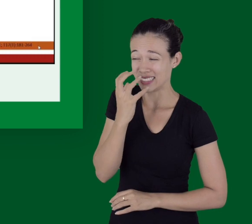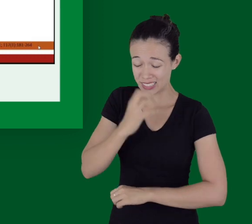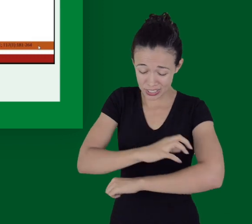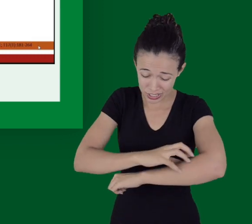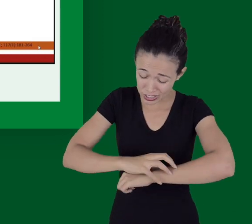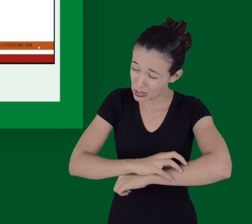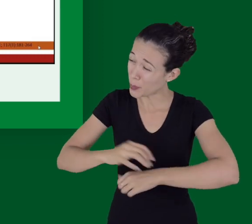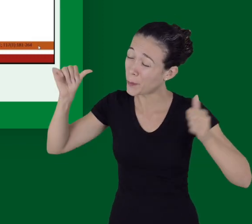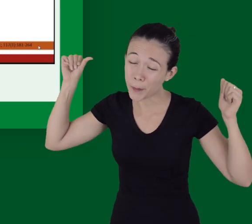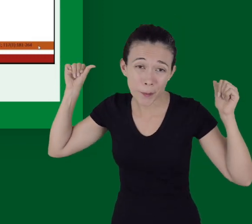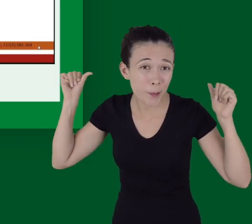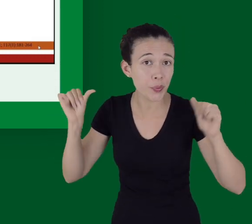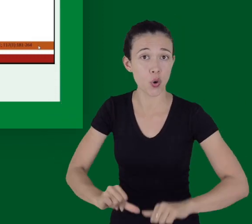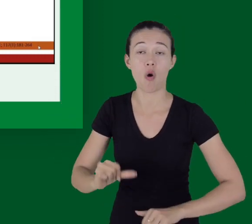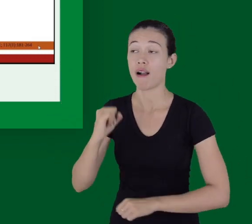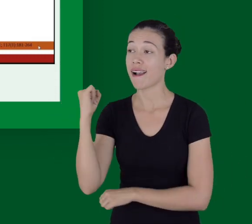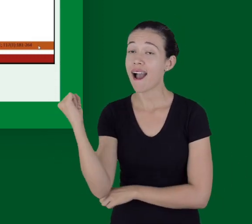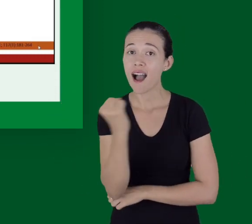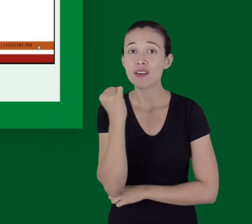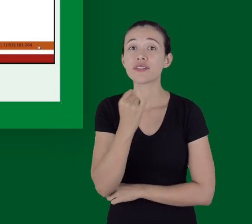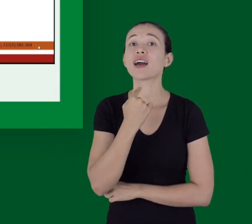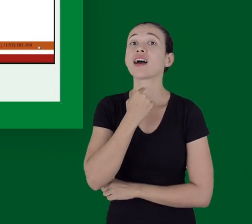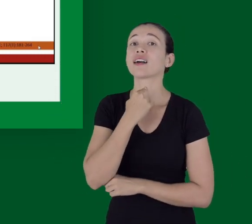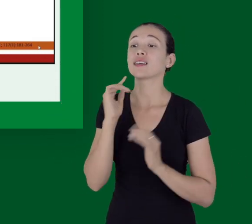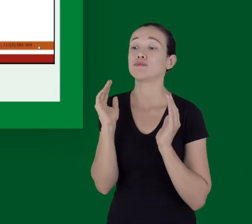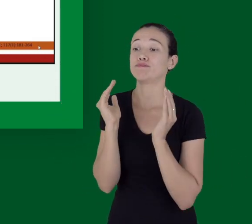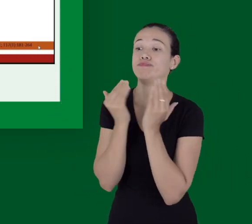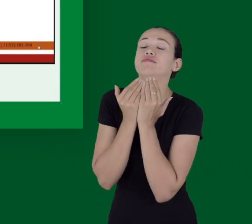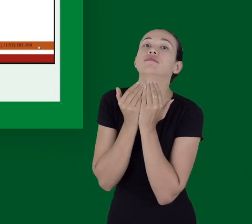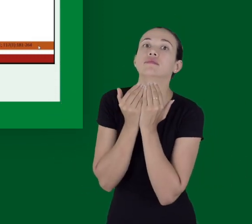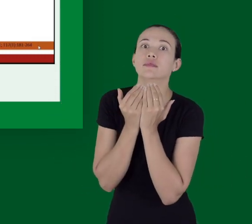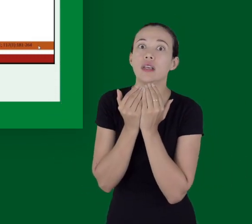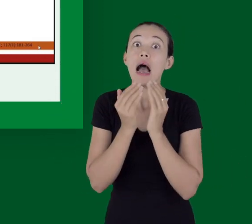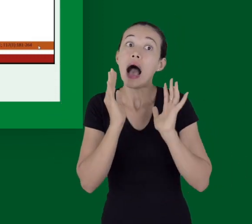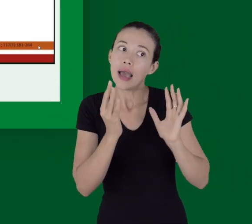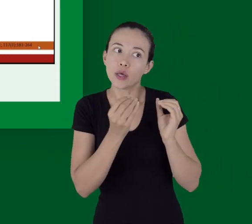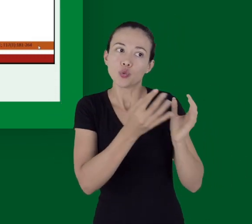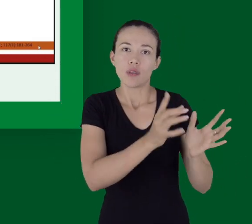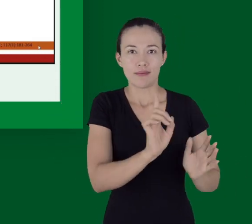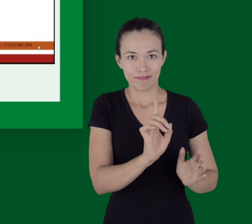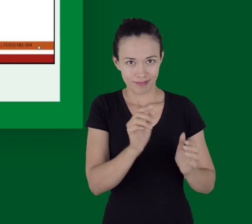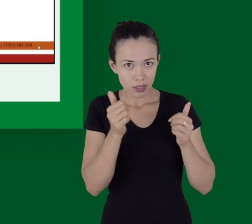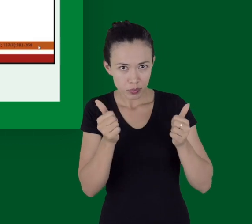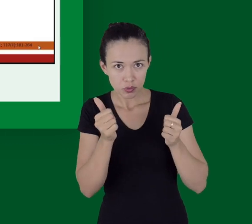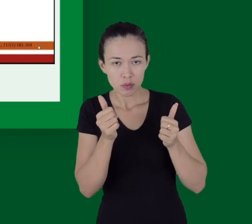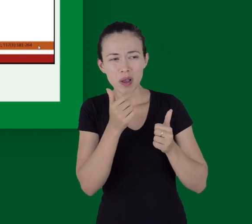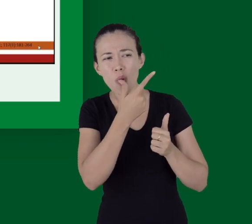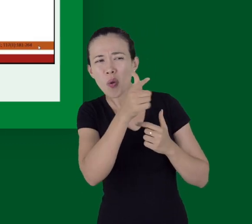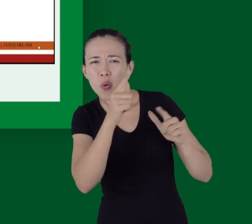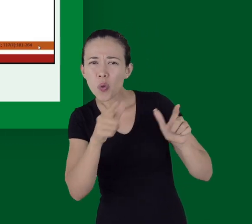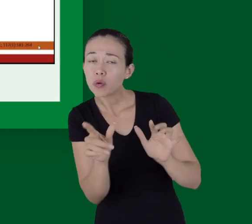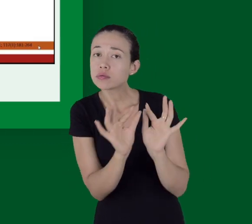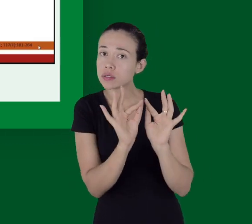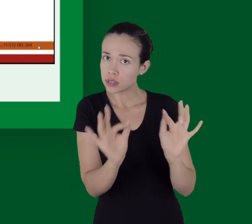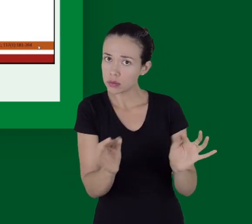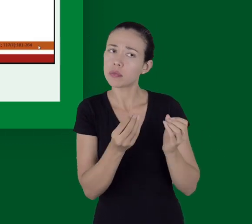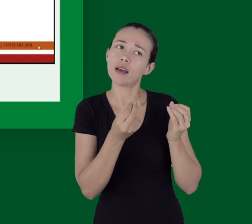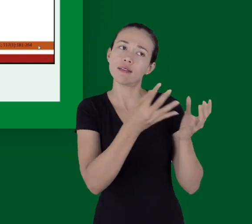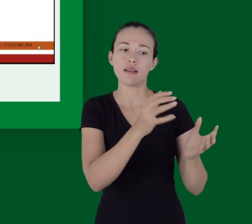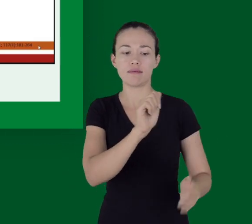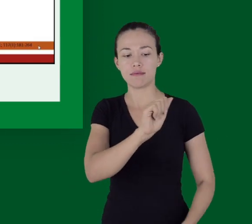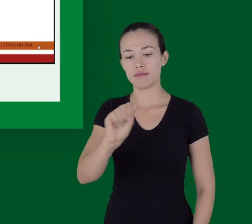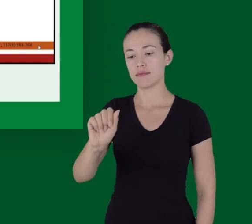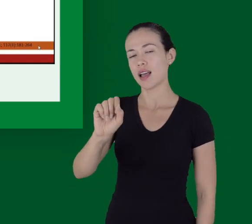alergia grave ao AS. O que é uma alergia grave? Fechou a glote com AS, tá bom? Então, de forma geral, a gente vai dar o AS,